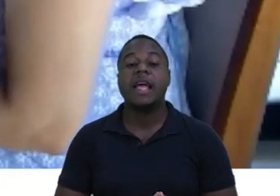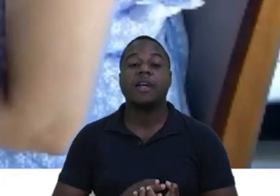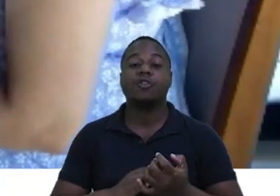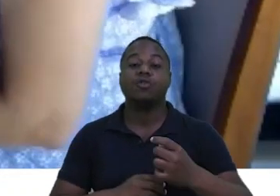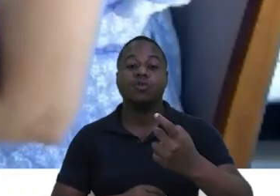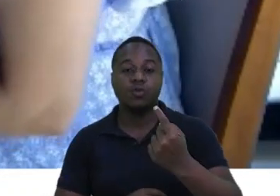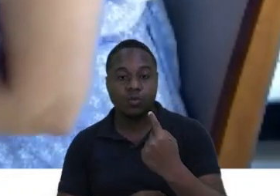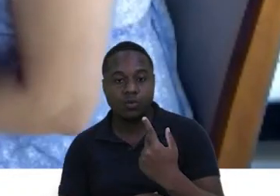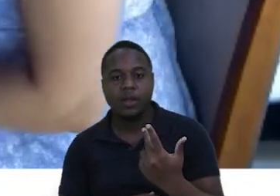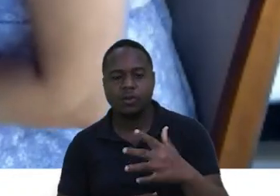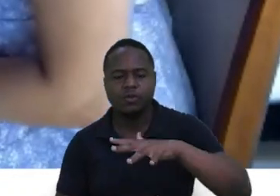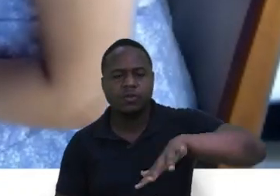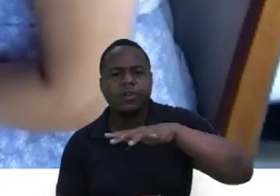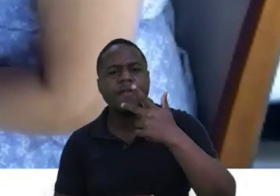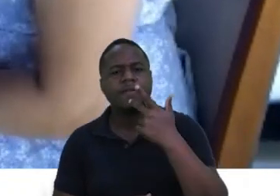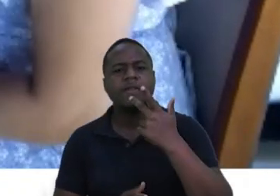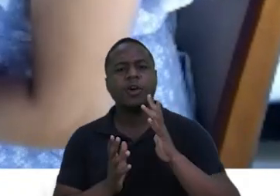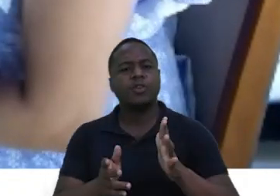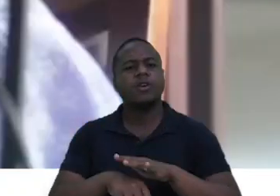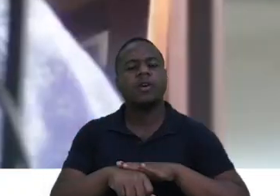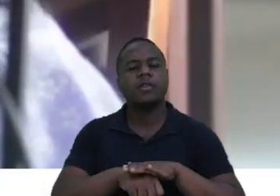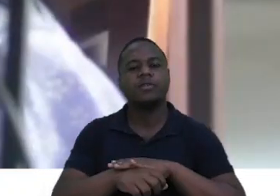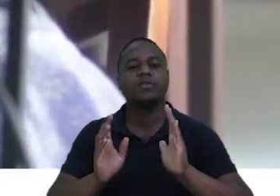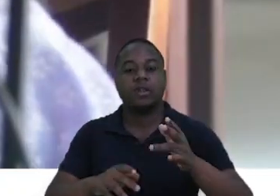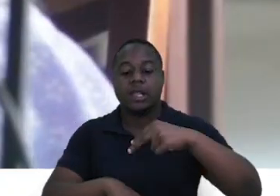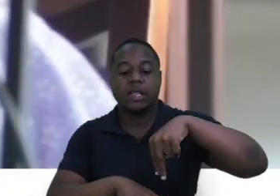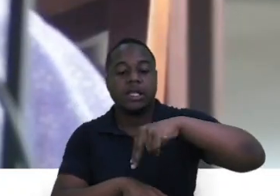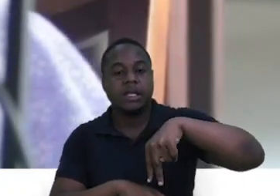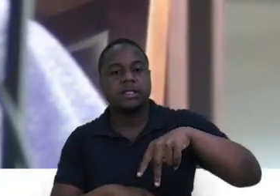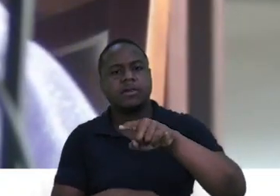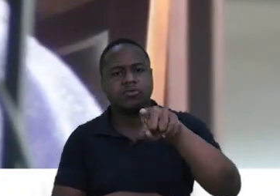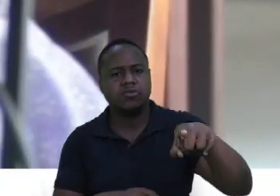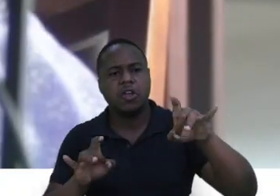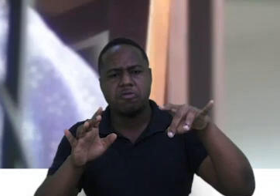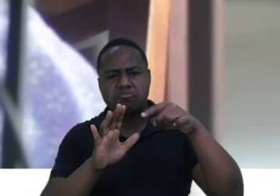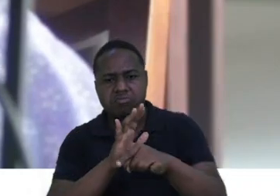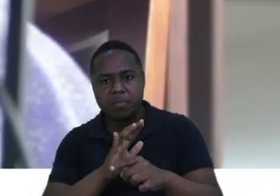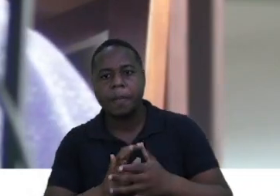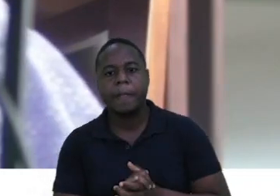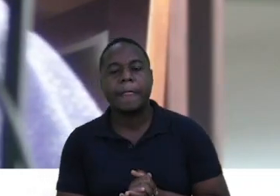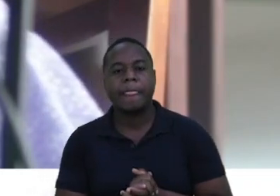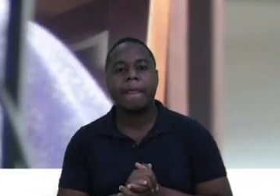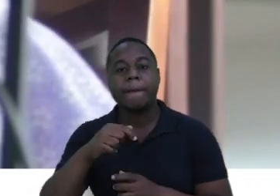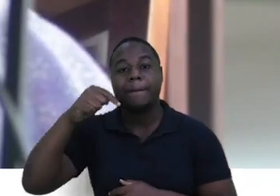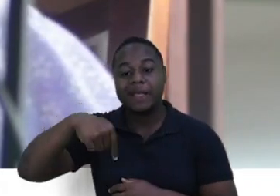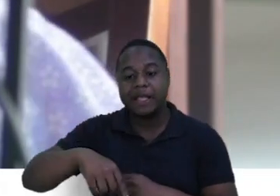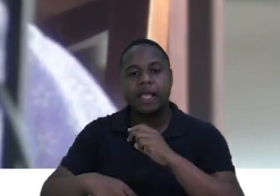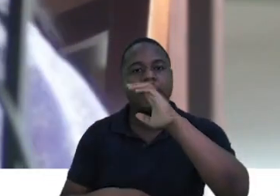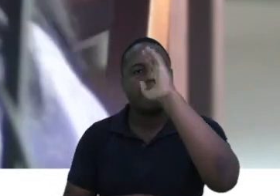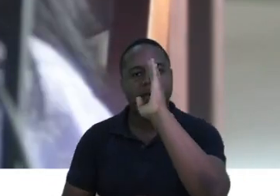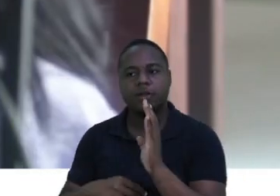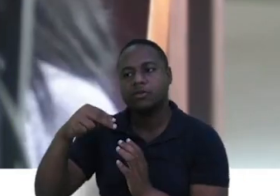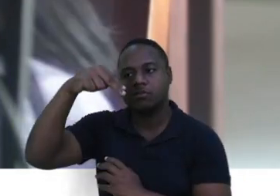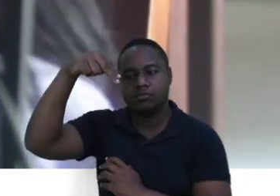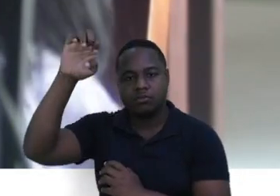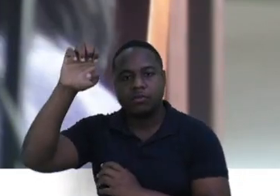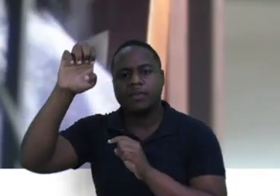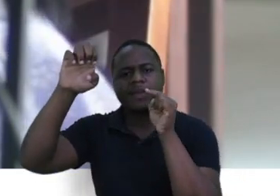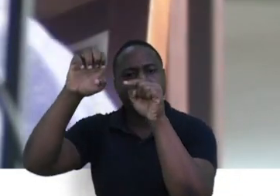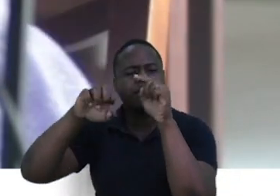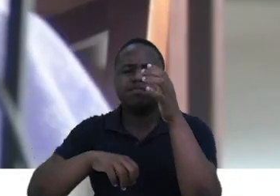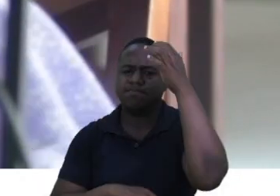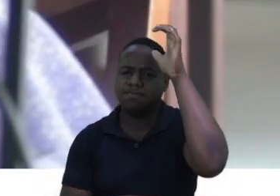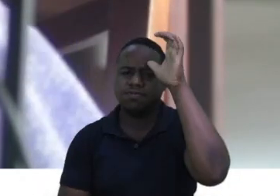Que é a especialidade de vocês. Ela também é parte fundamental na nossa cultura nordestina, né? Falando em específico do